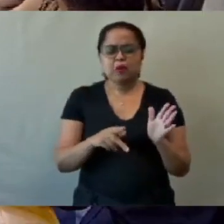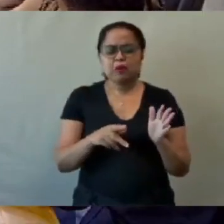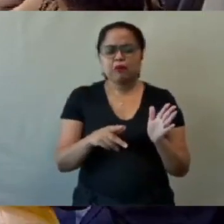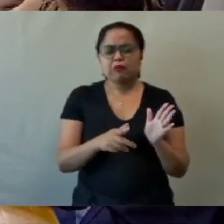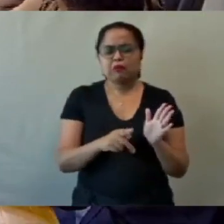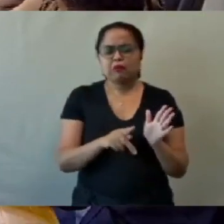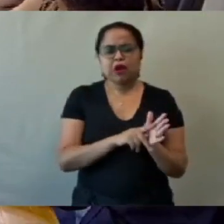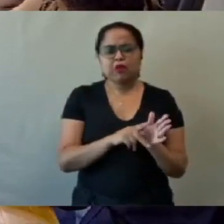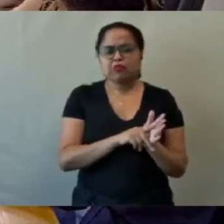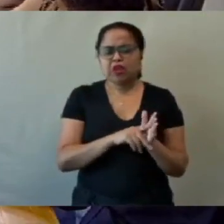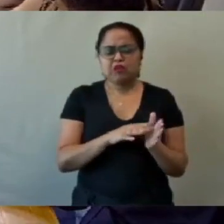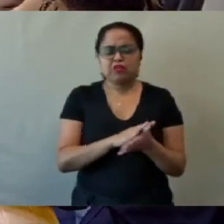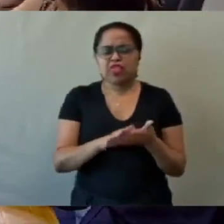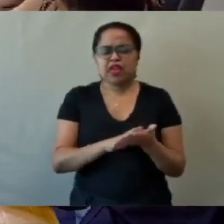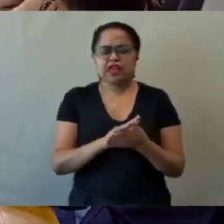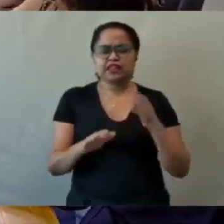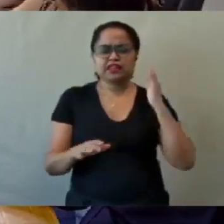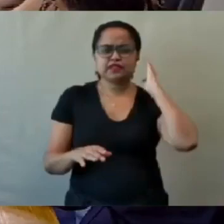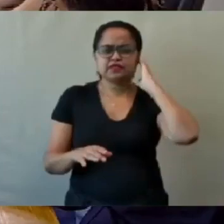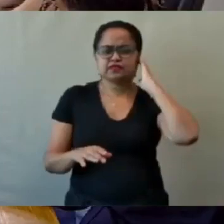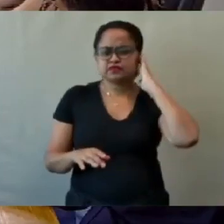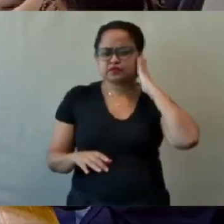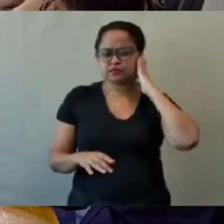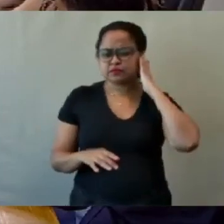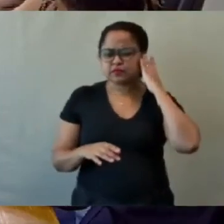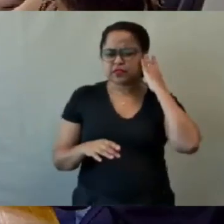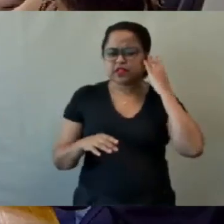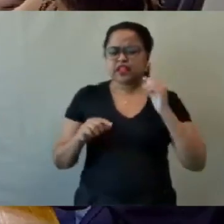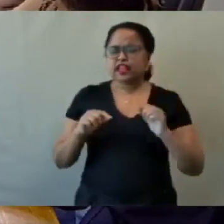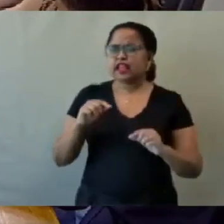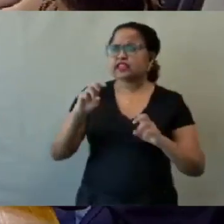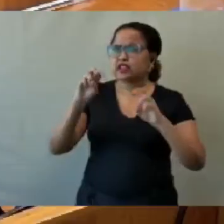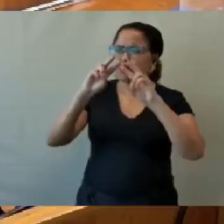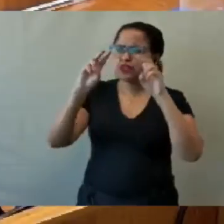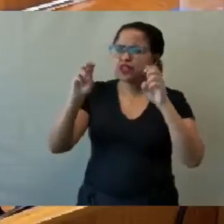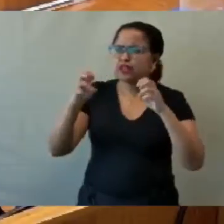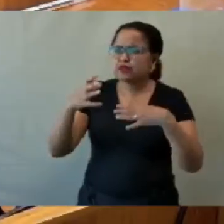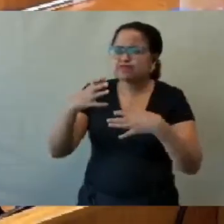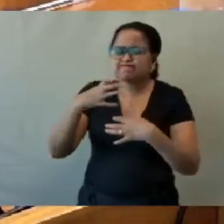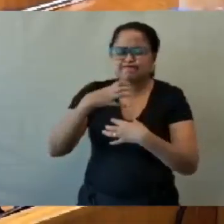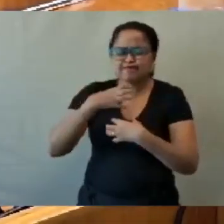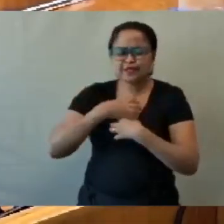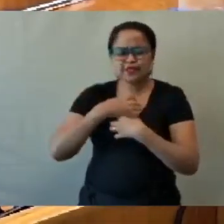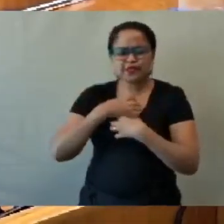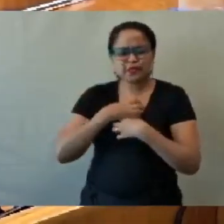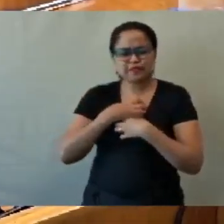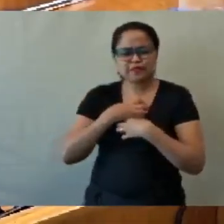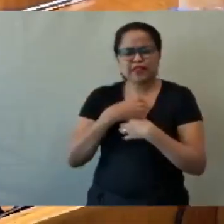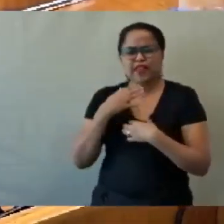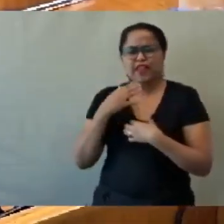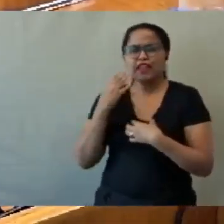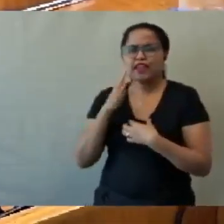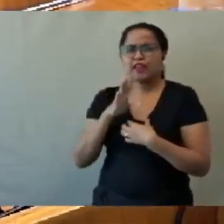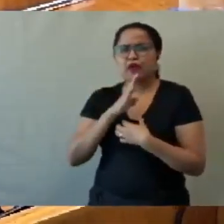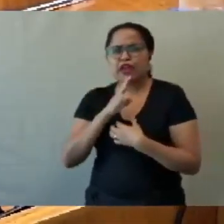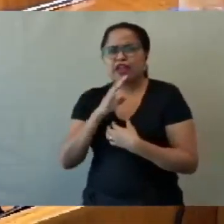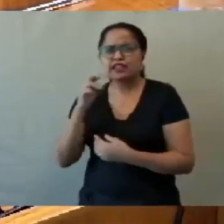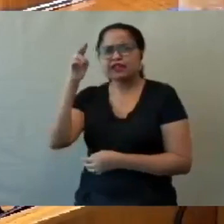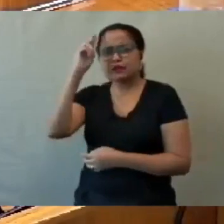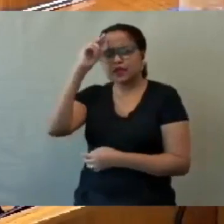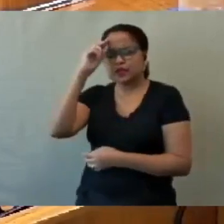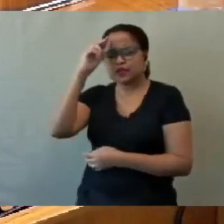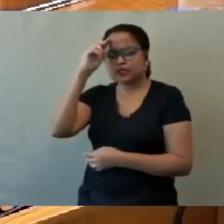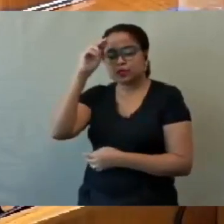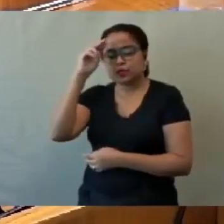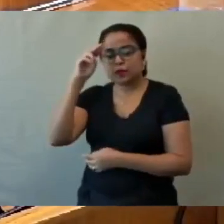comissão. Esse tema é um tema que me toca tanto, quem sabe da minha história vai me entender. Eu dei aula, em